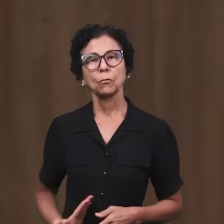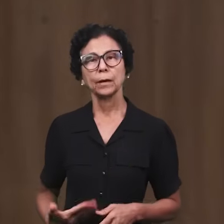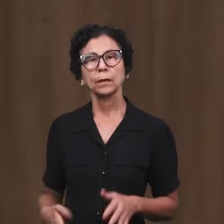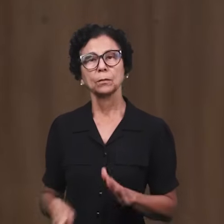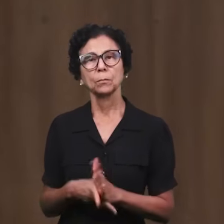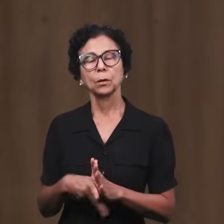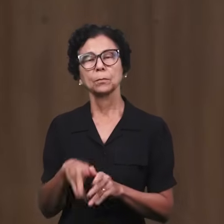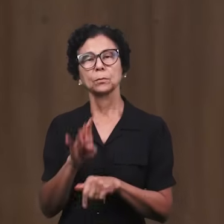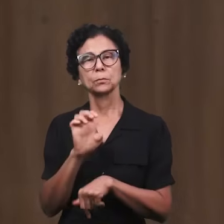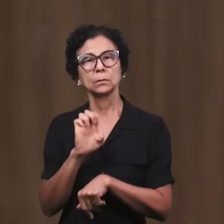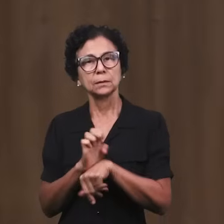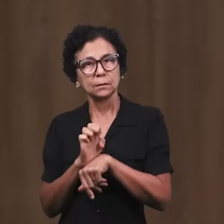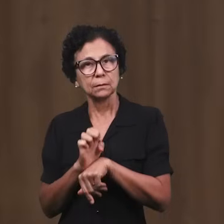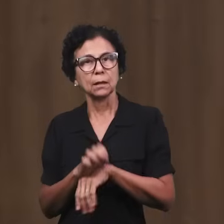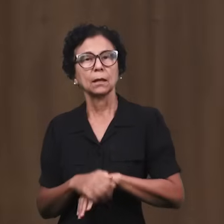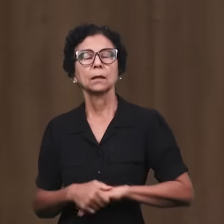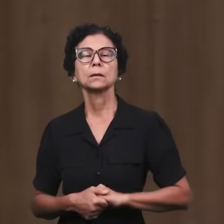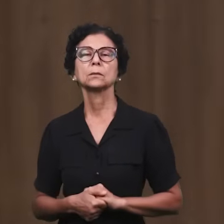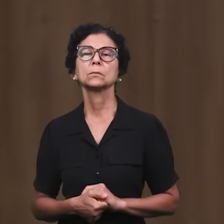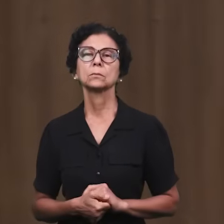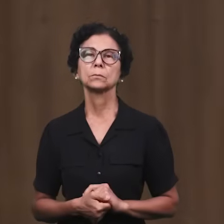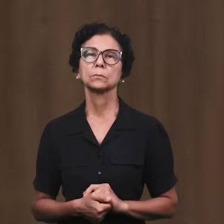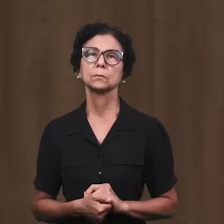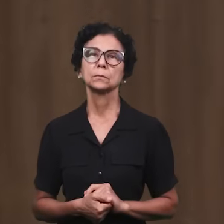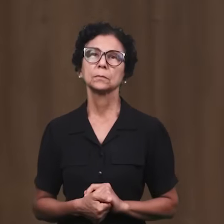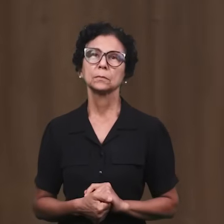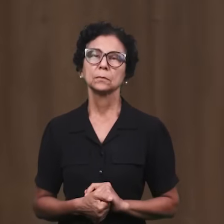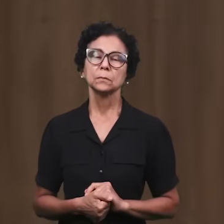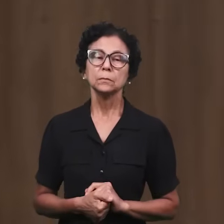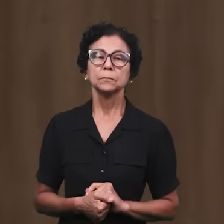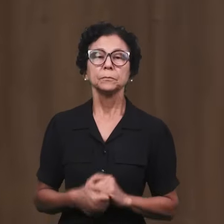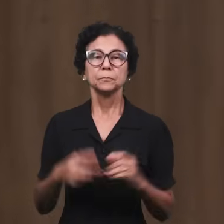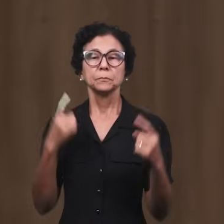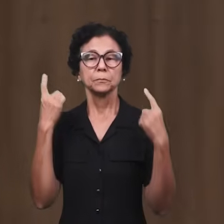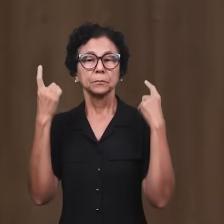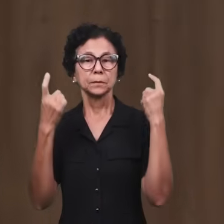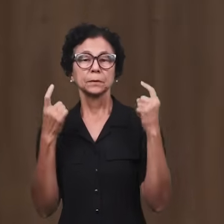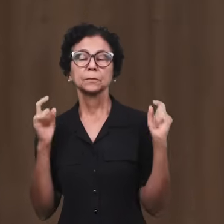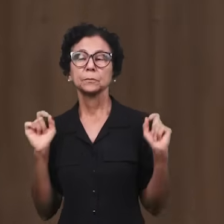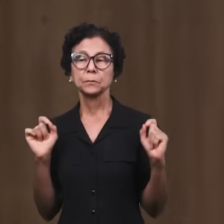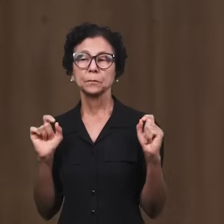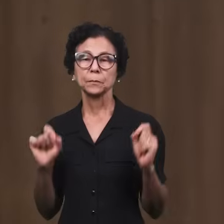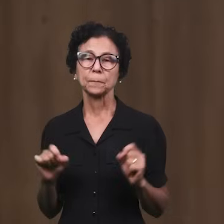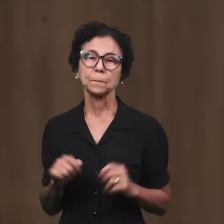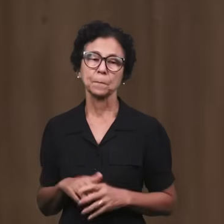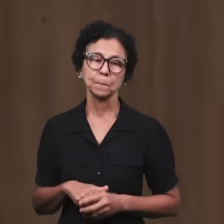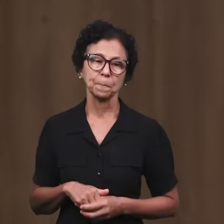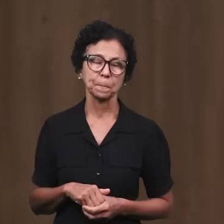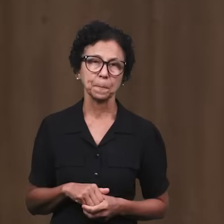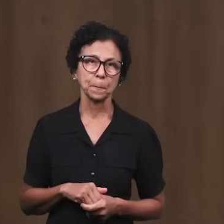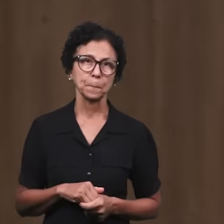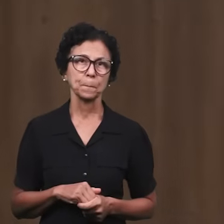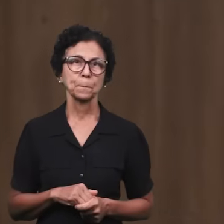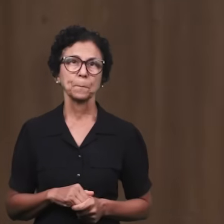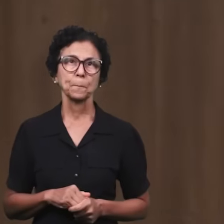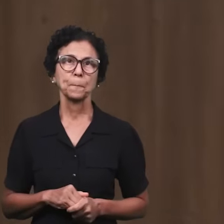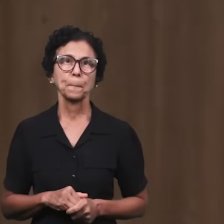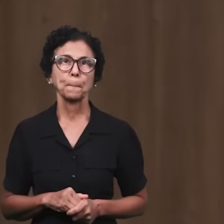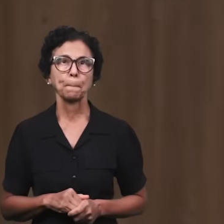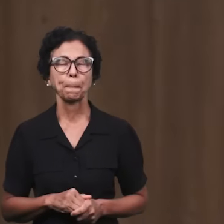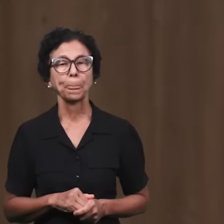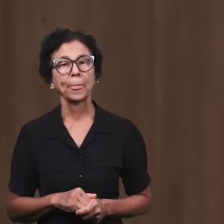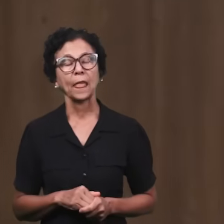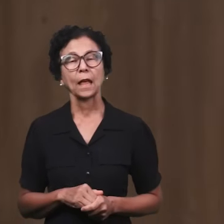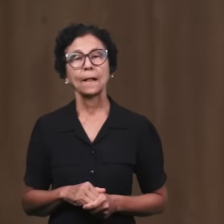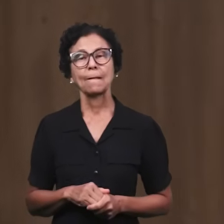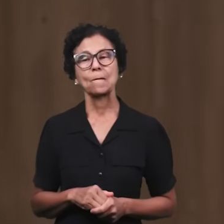que colocam também na compra. Então, a preocupação, Josias, é assim: é você achar um